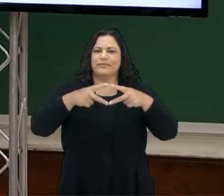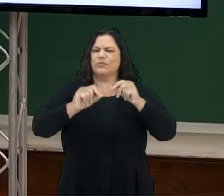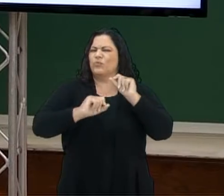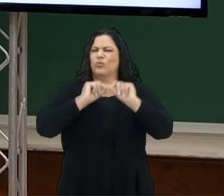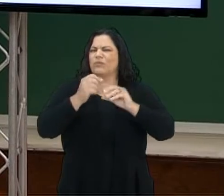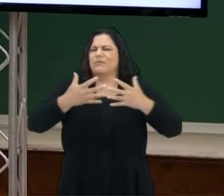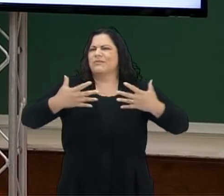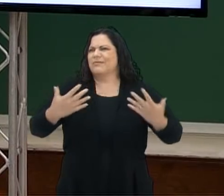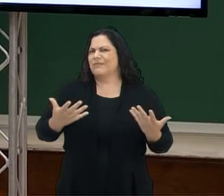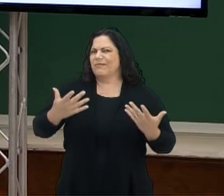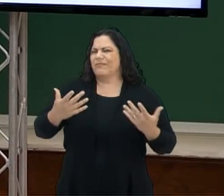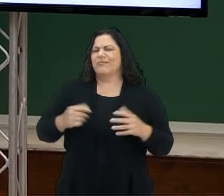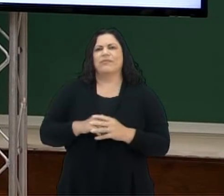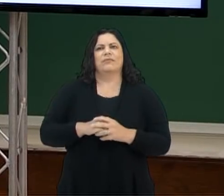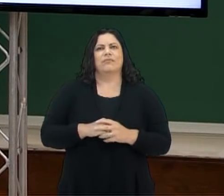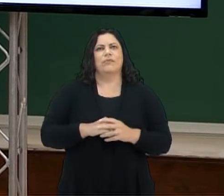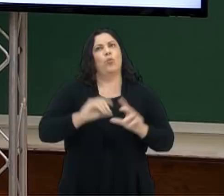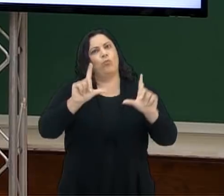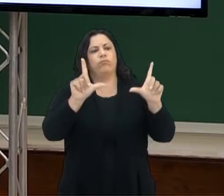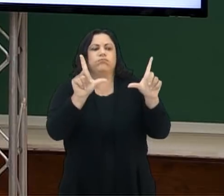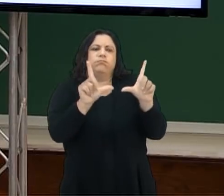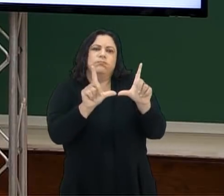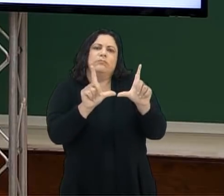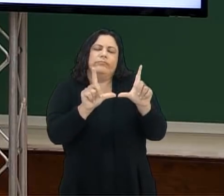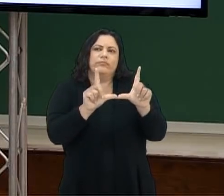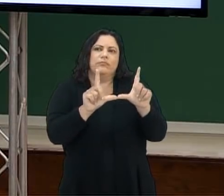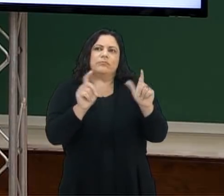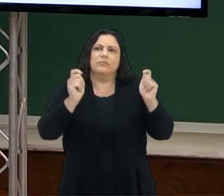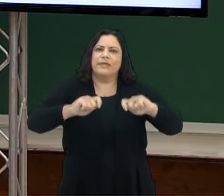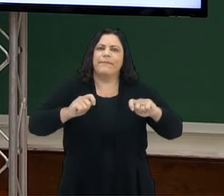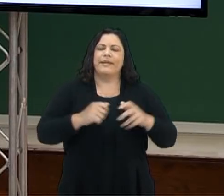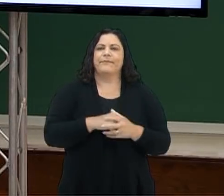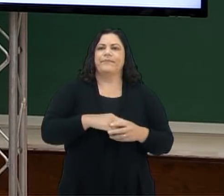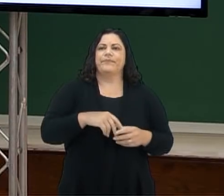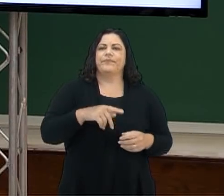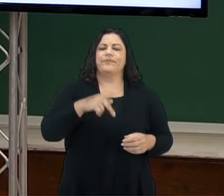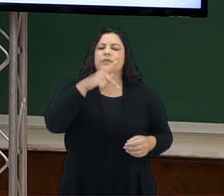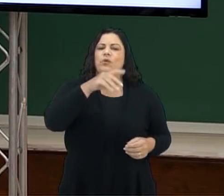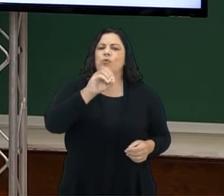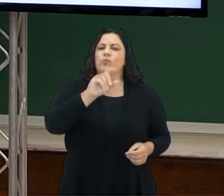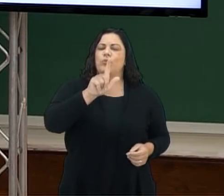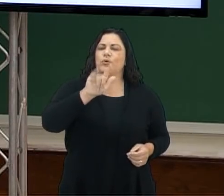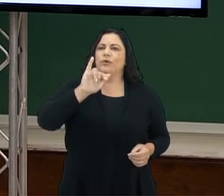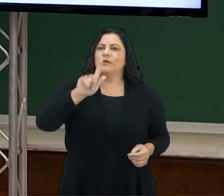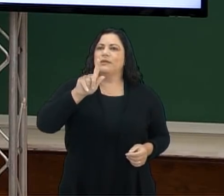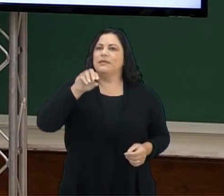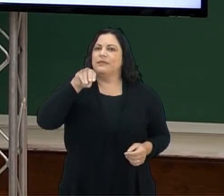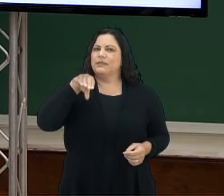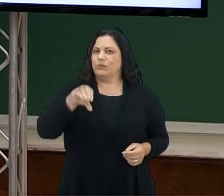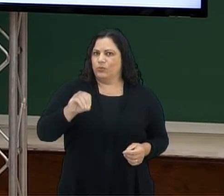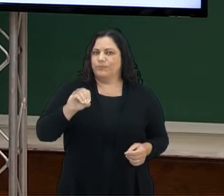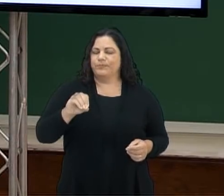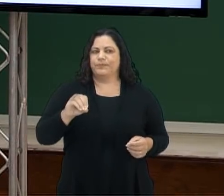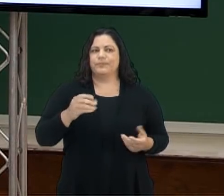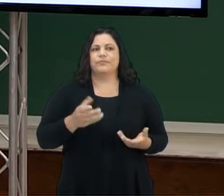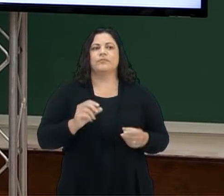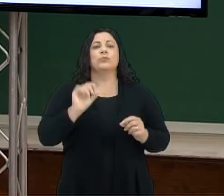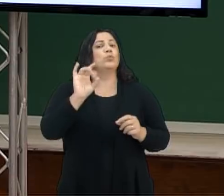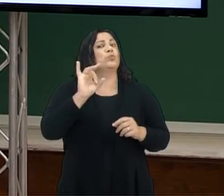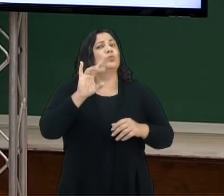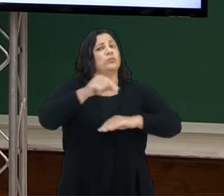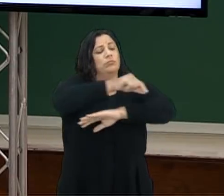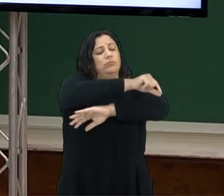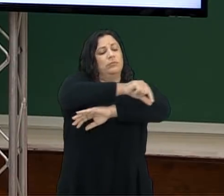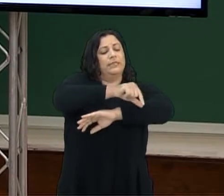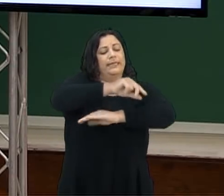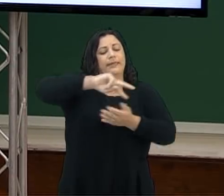um quadrado, que também é um polígono regular. Para essa construção a gente vai usar também as mesmas coisas, só régua e